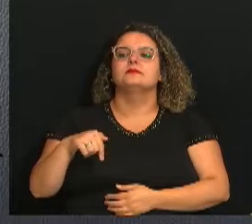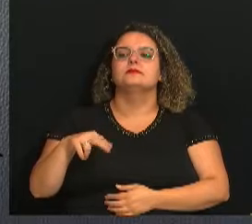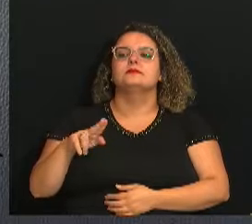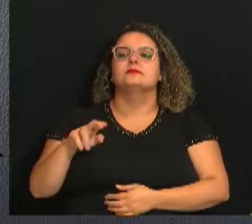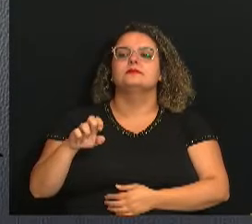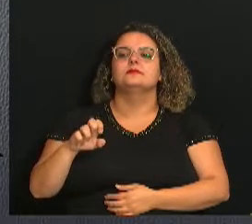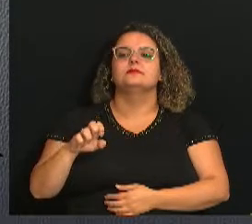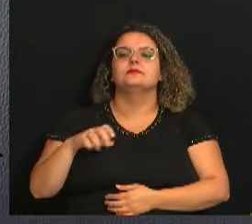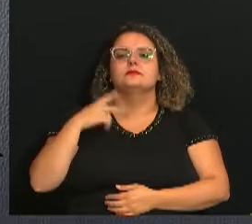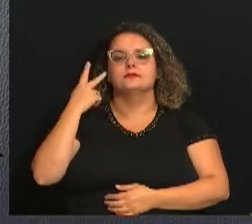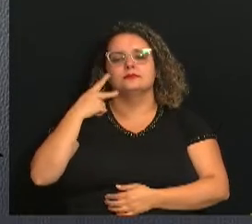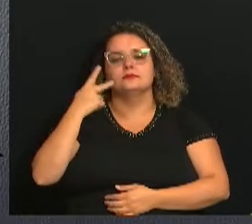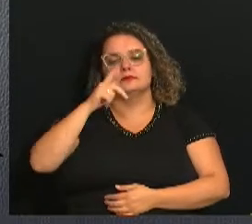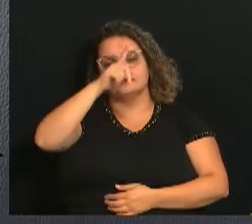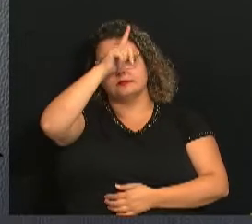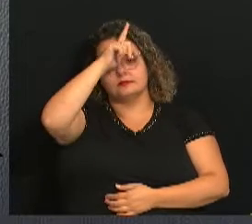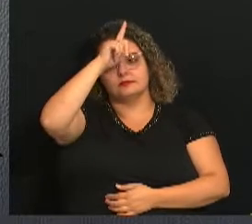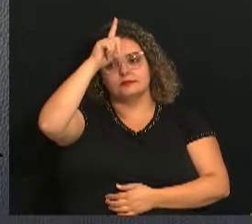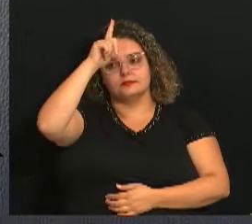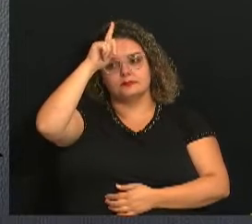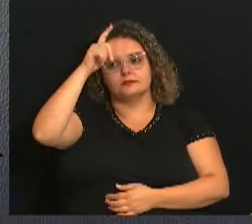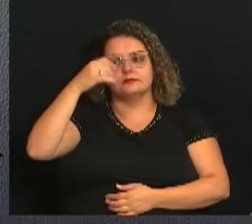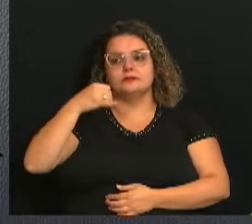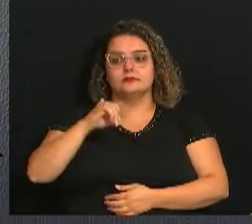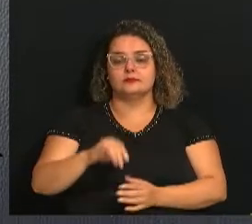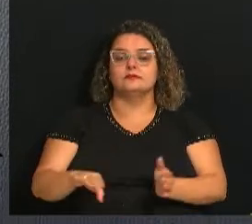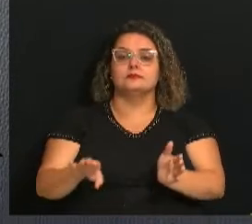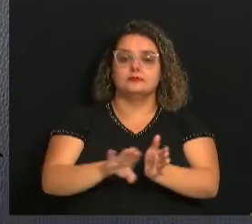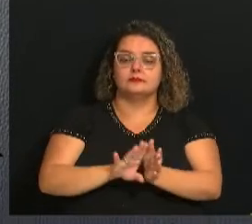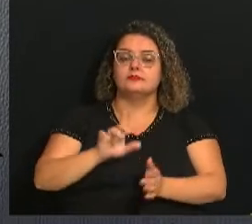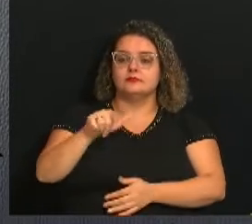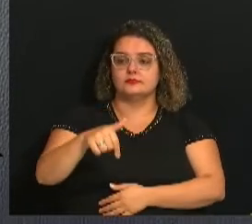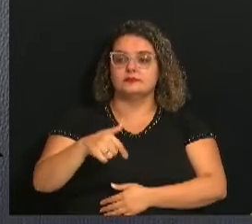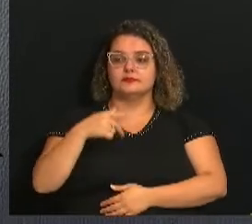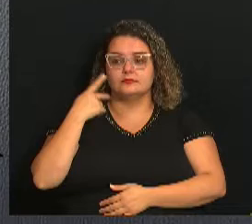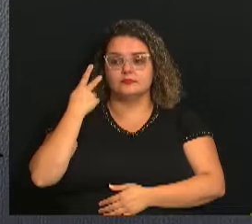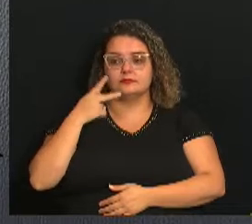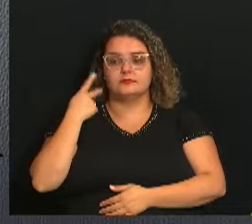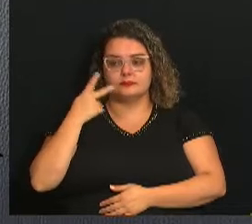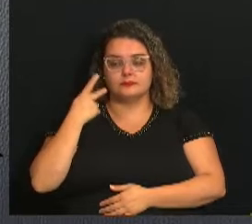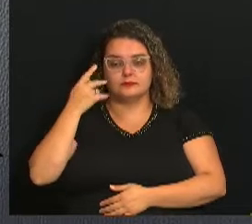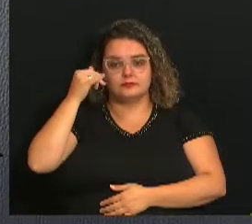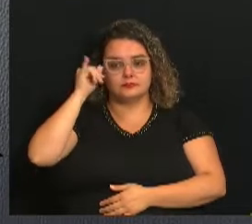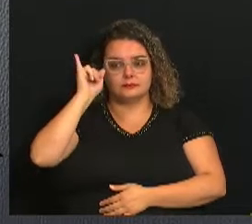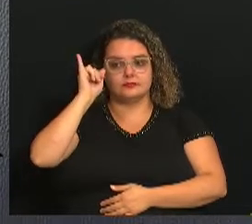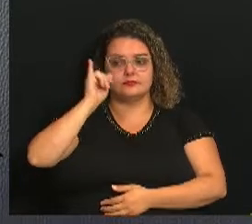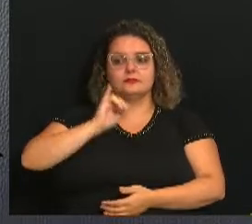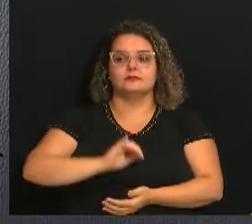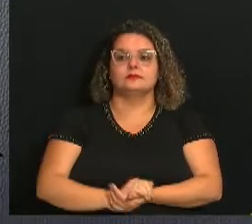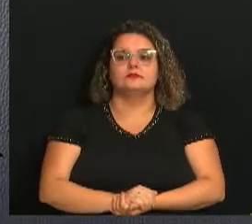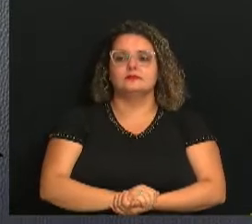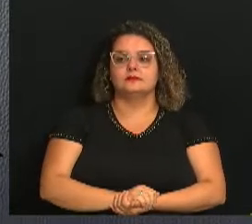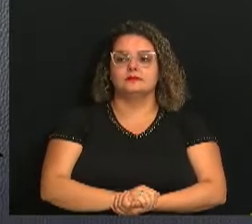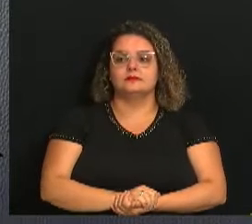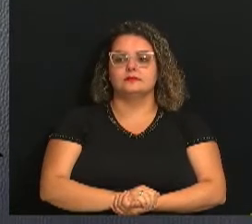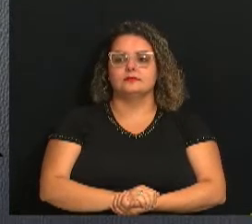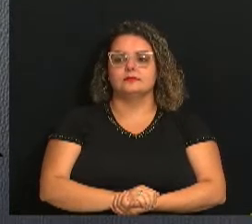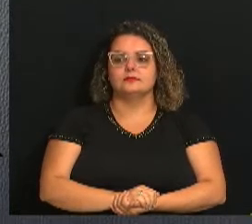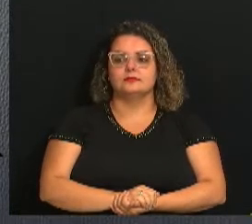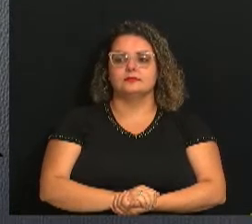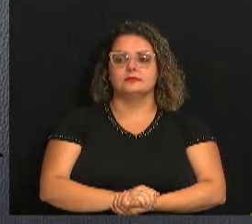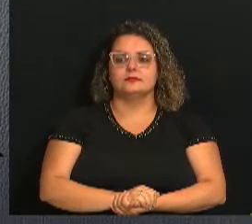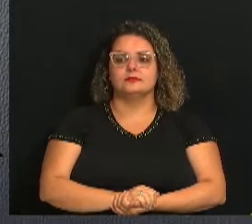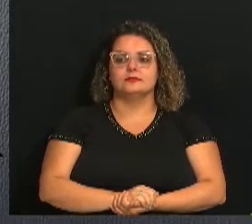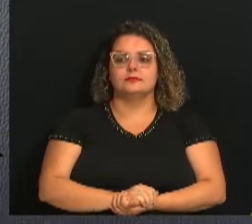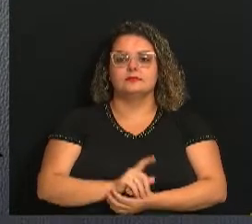vereador Gustavo Peta, e se alguém chegar aqui também representando o gabinete do Paulo Búfalo, a gente também vai registrar e depois